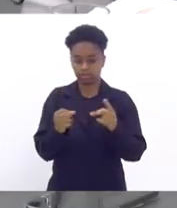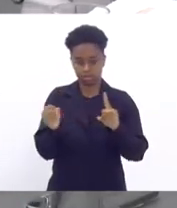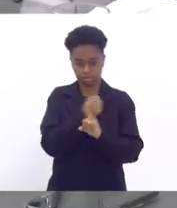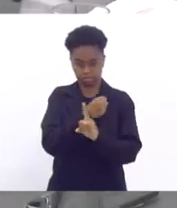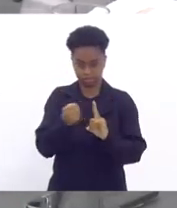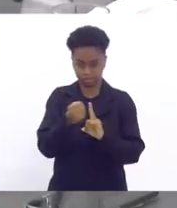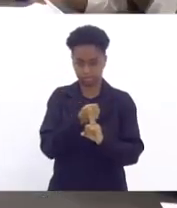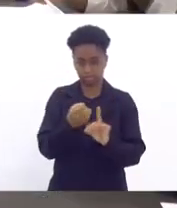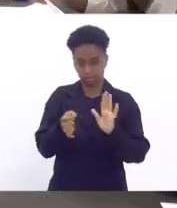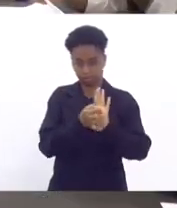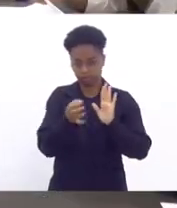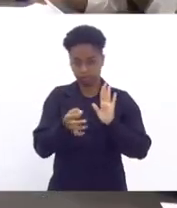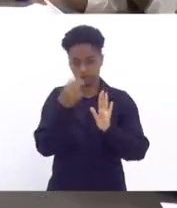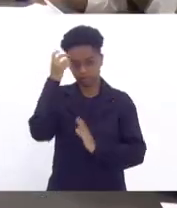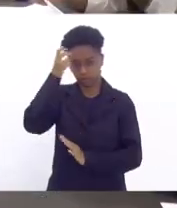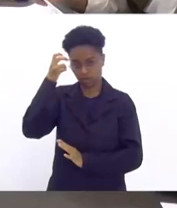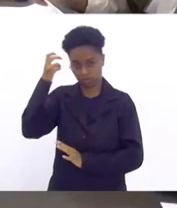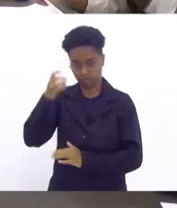Verônica